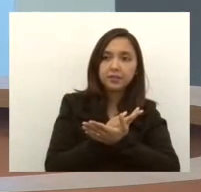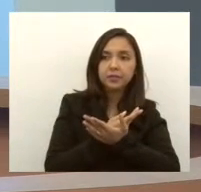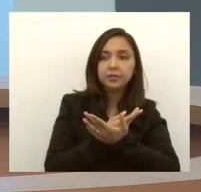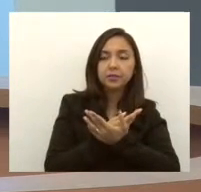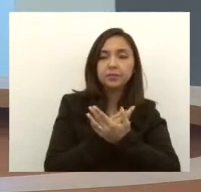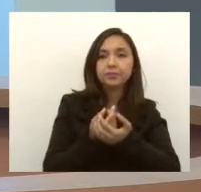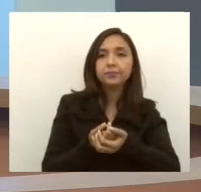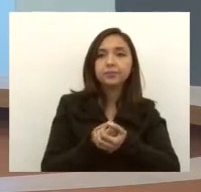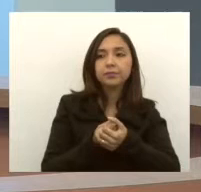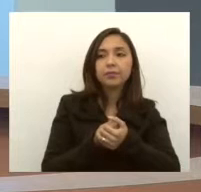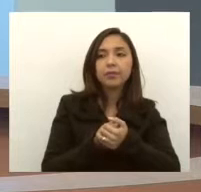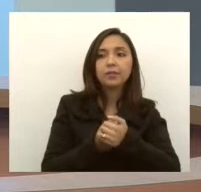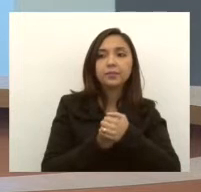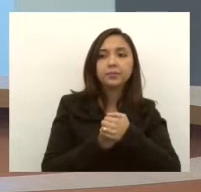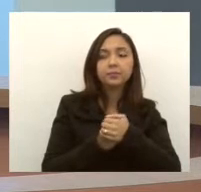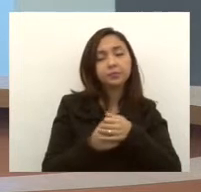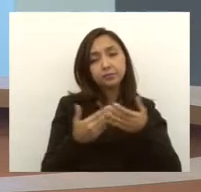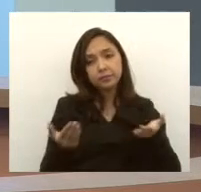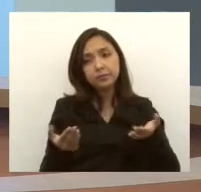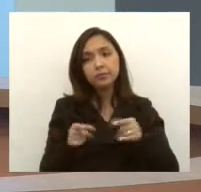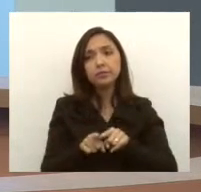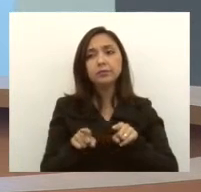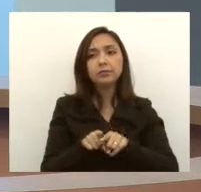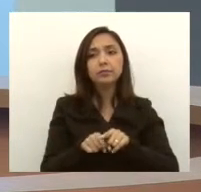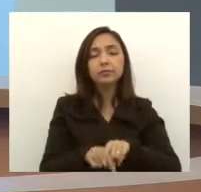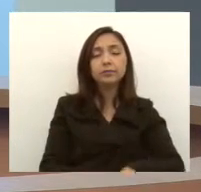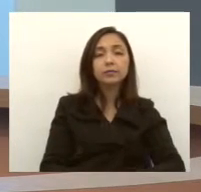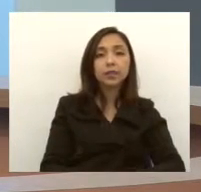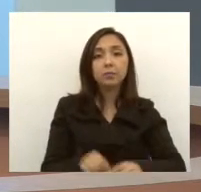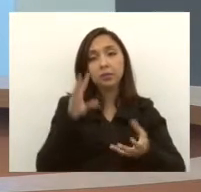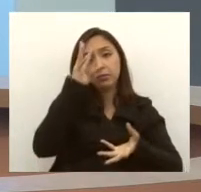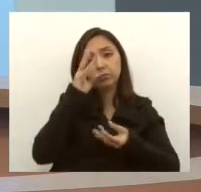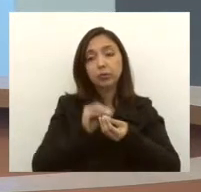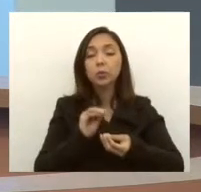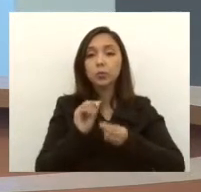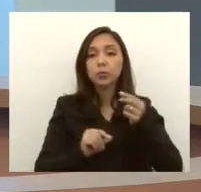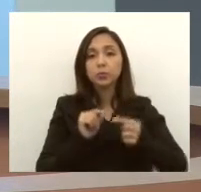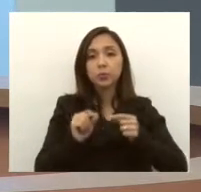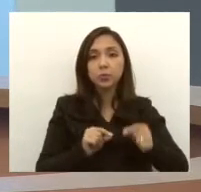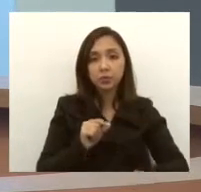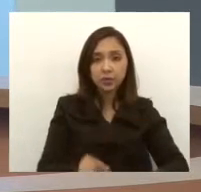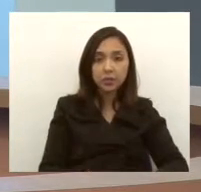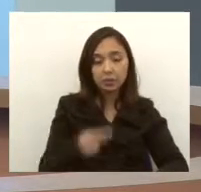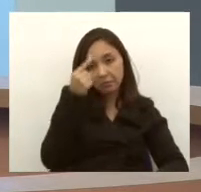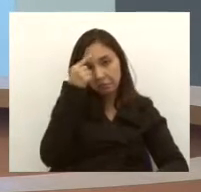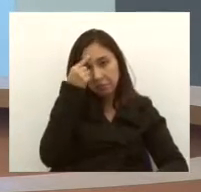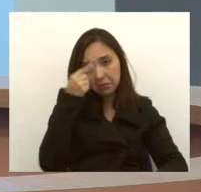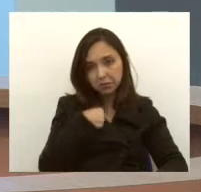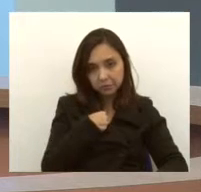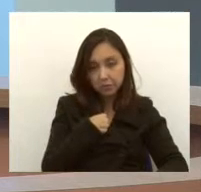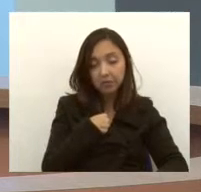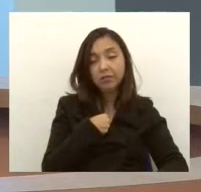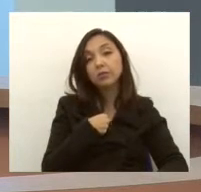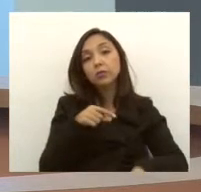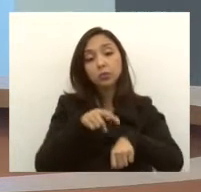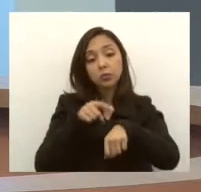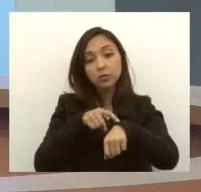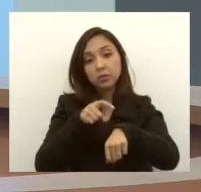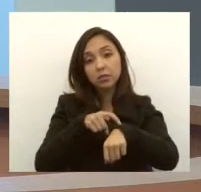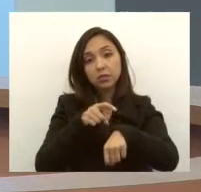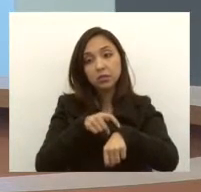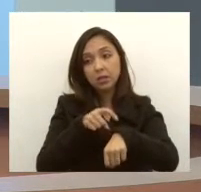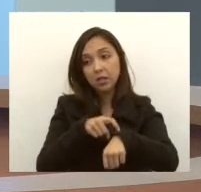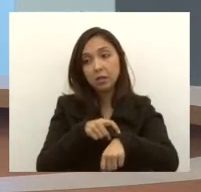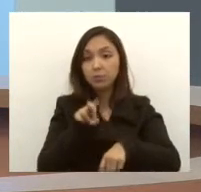modo incorreto, também concluo, penso eu, que o tempo está sendo feito,